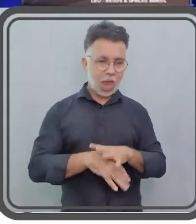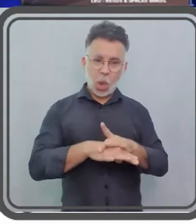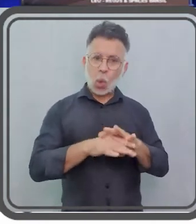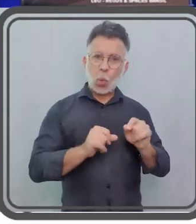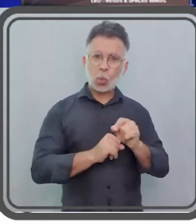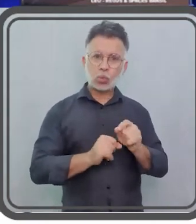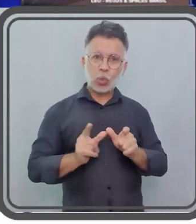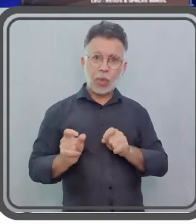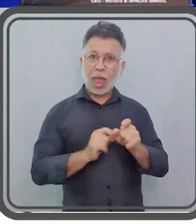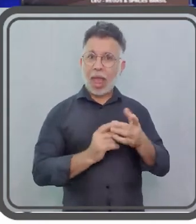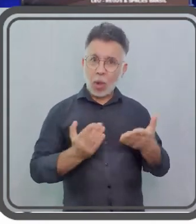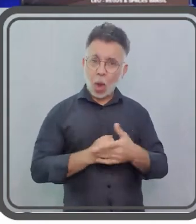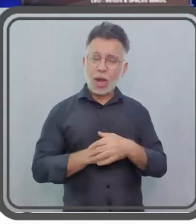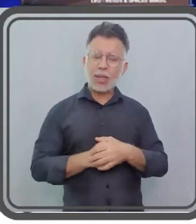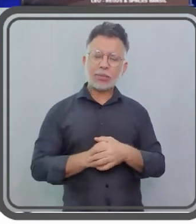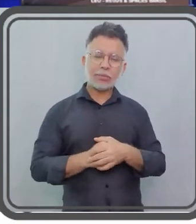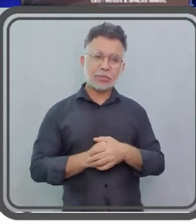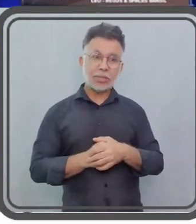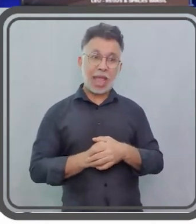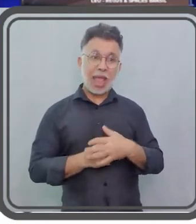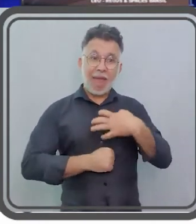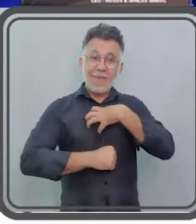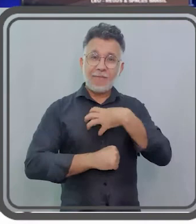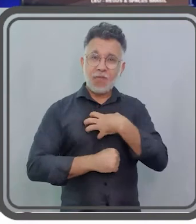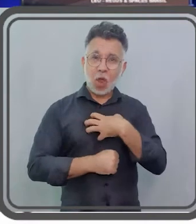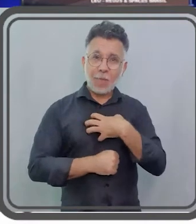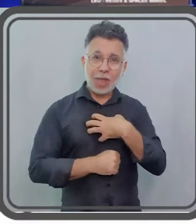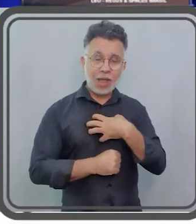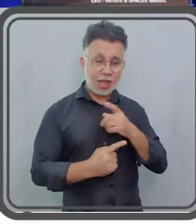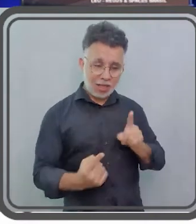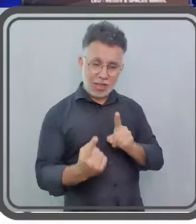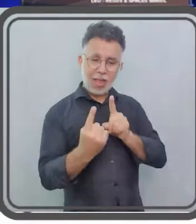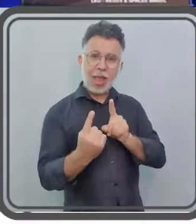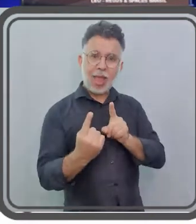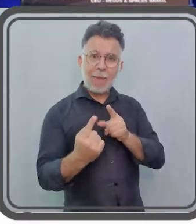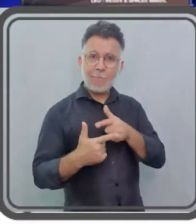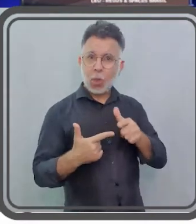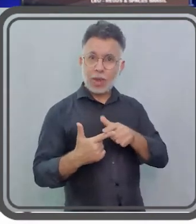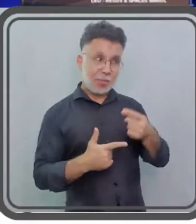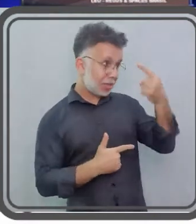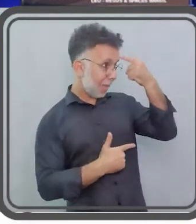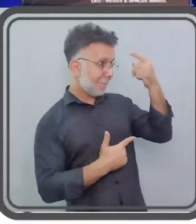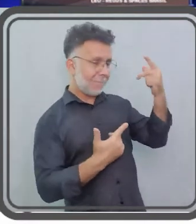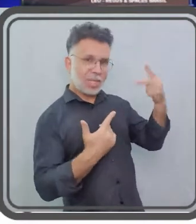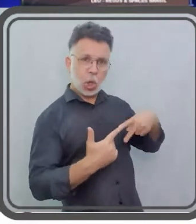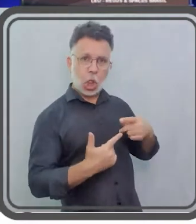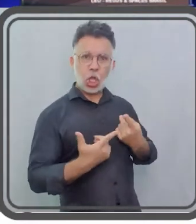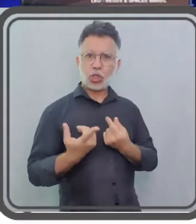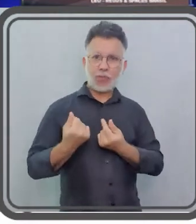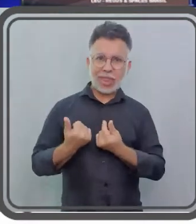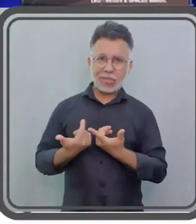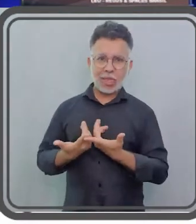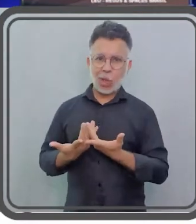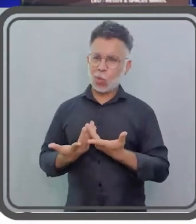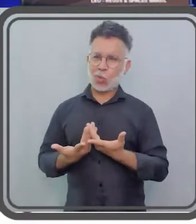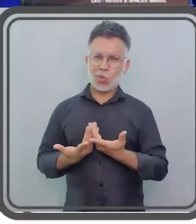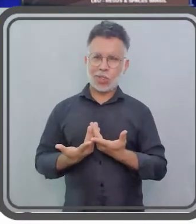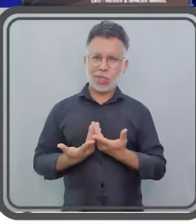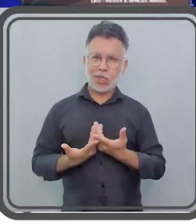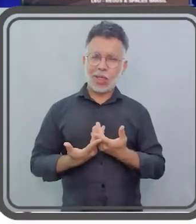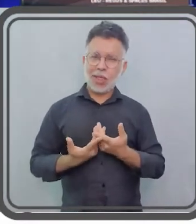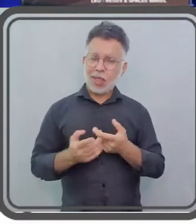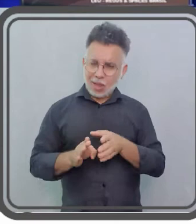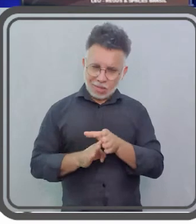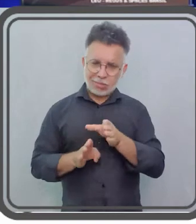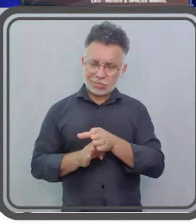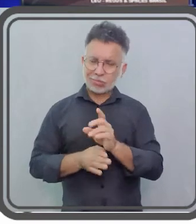agora podemos mudar a forma de abordar problemas psicológicos, financeiros, nas organizações. Acho